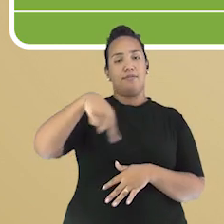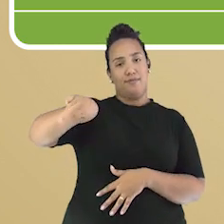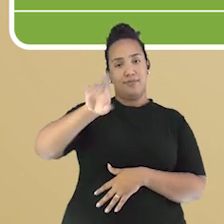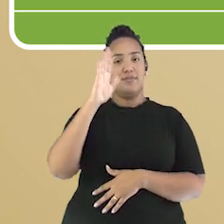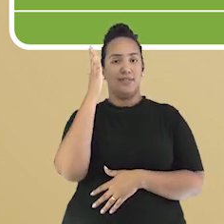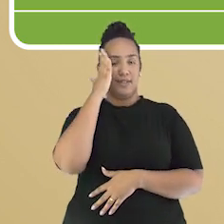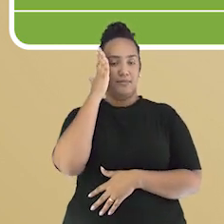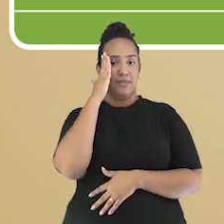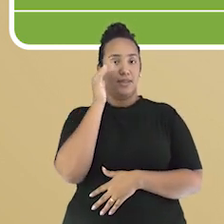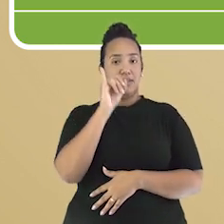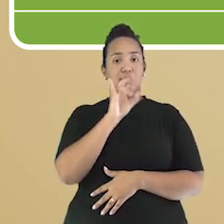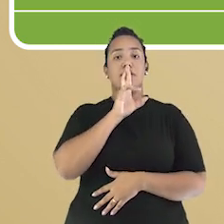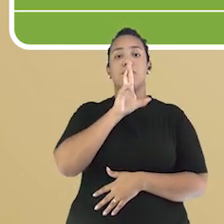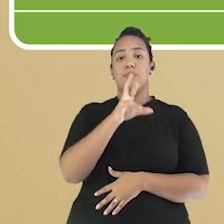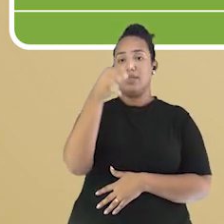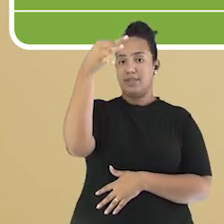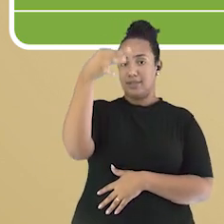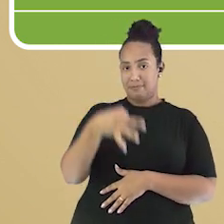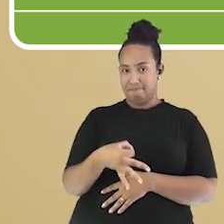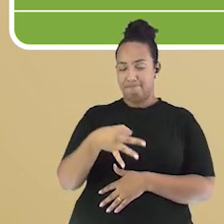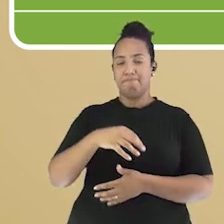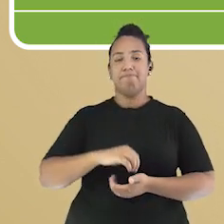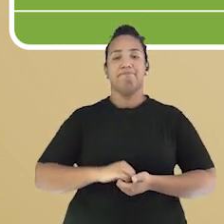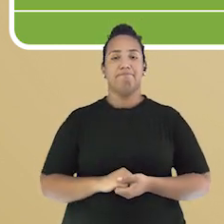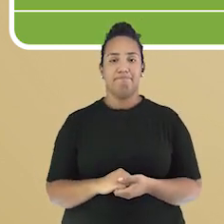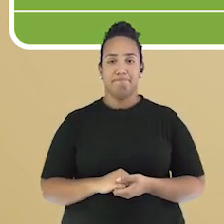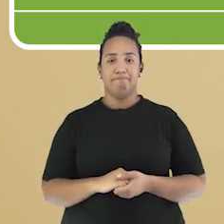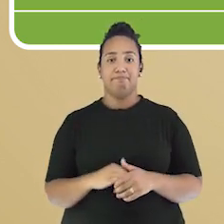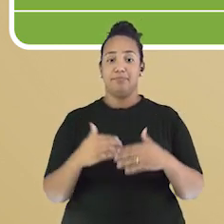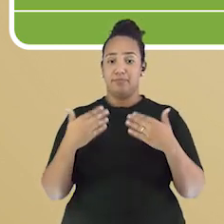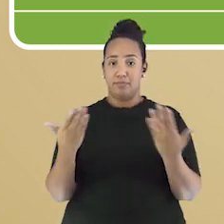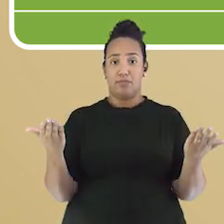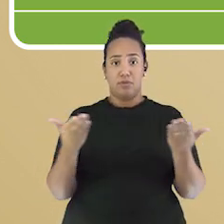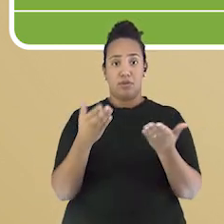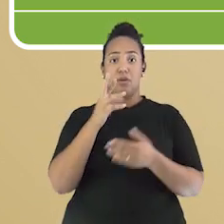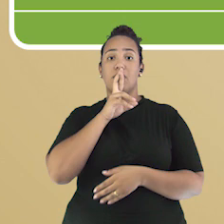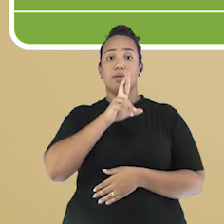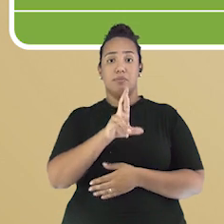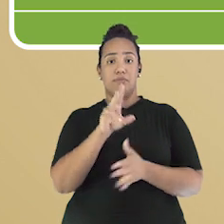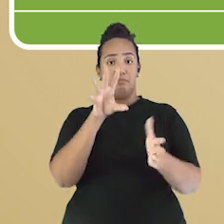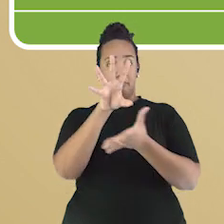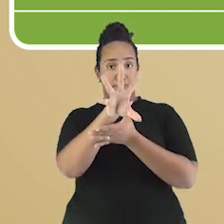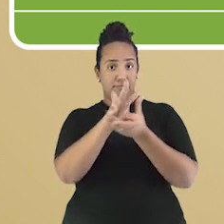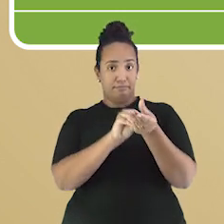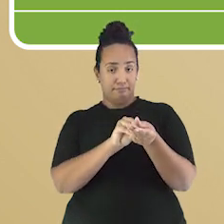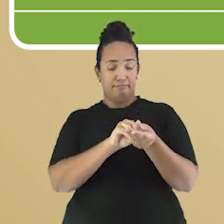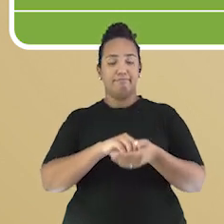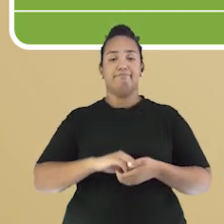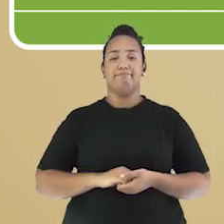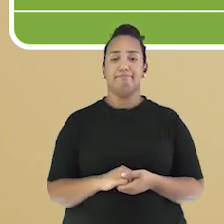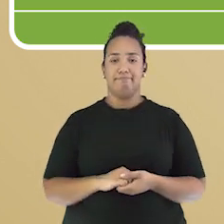e poderemos conferir se acertamos ou não essa resposta. Então, pode copiar no seu caderno.